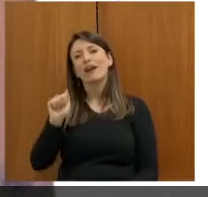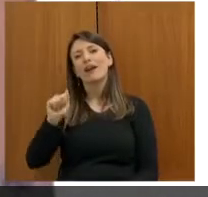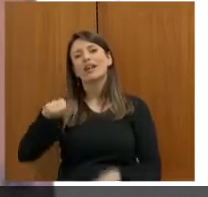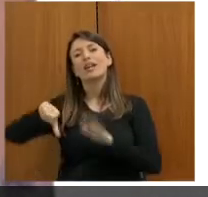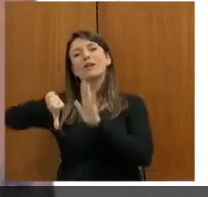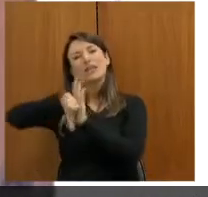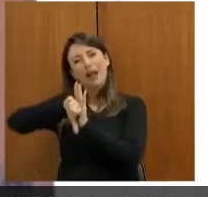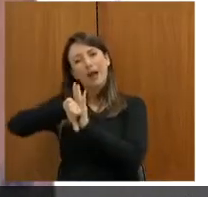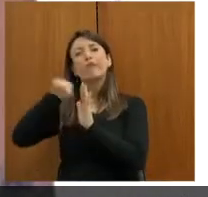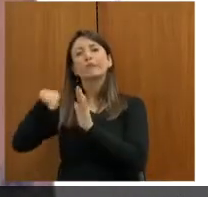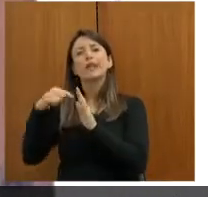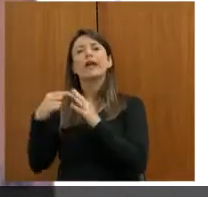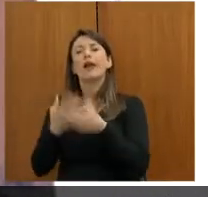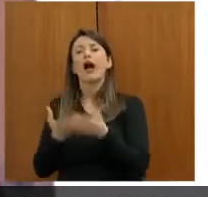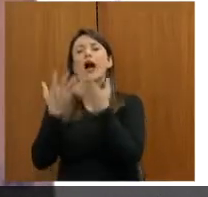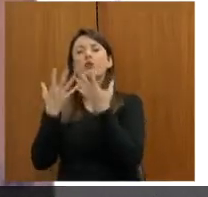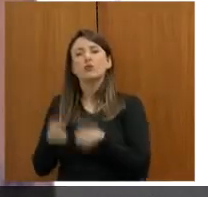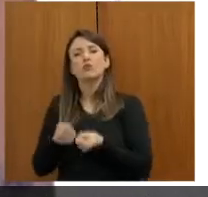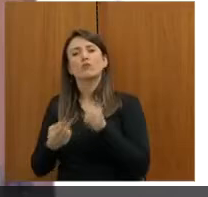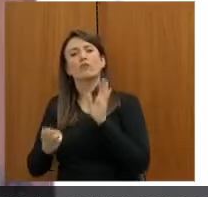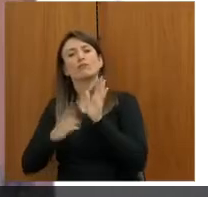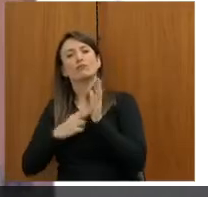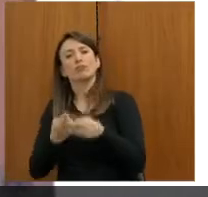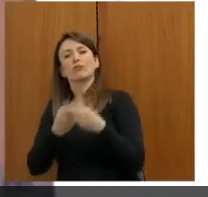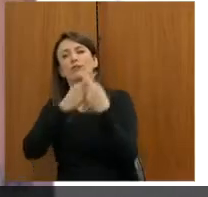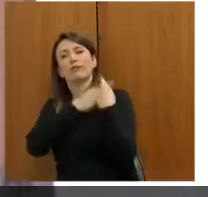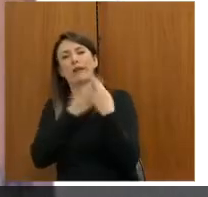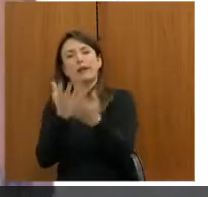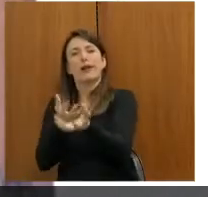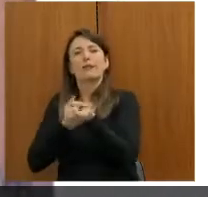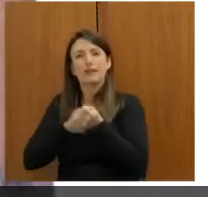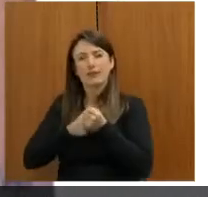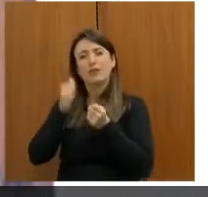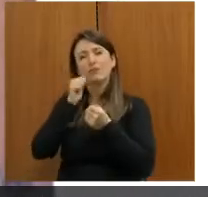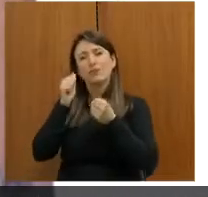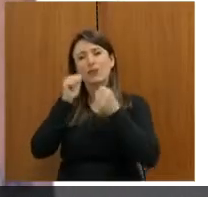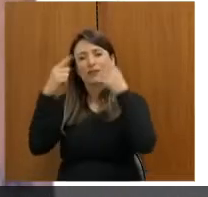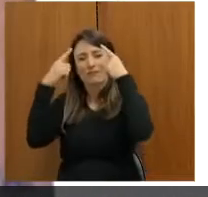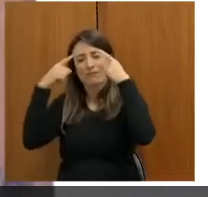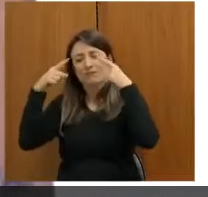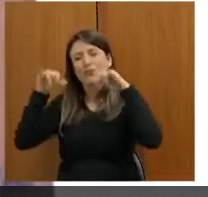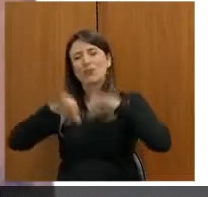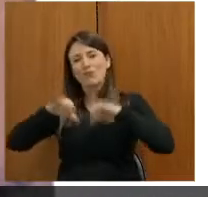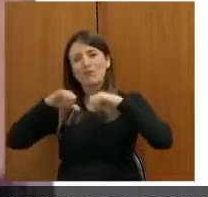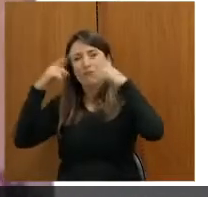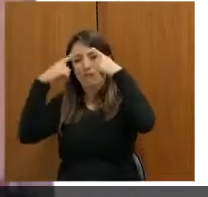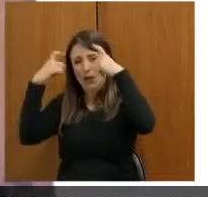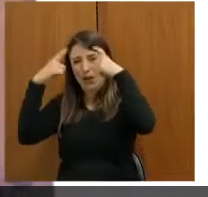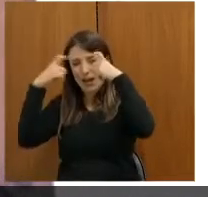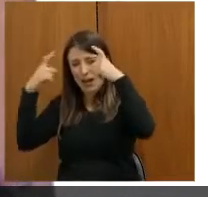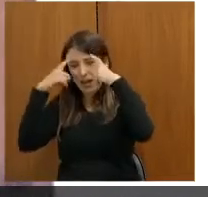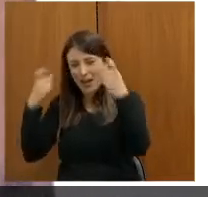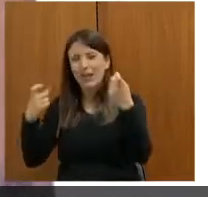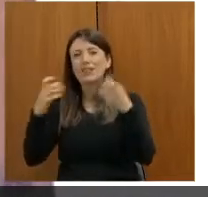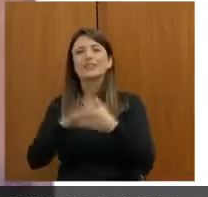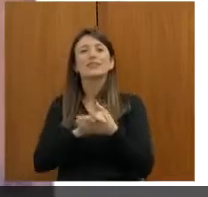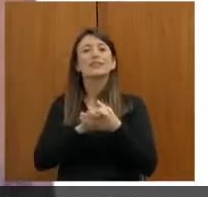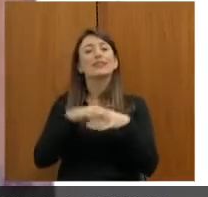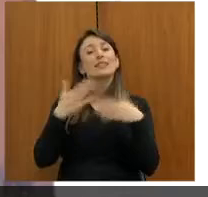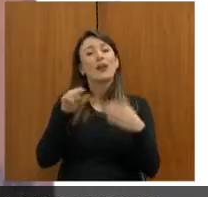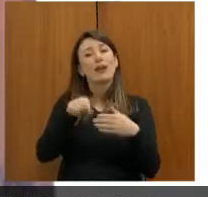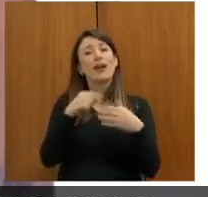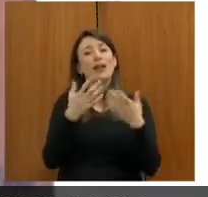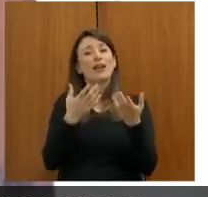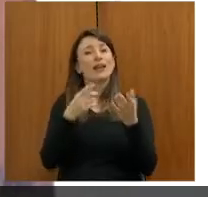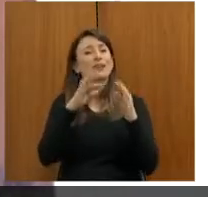das medidas protetivas Av o meu pé no interior de muita gente tem várias famílias e parada né ela assumir a